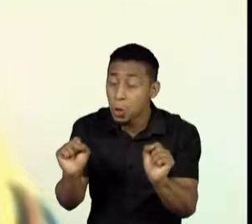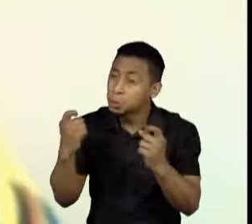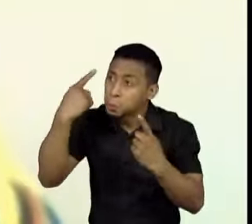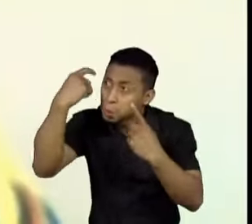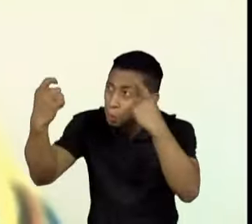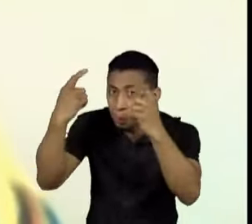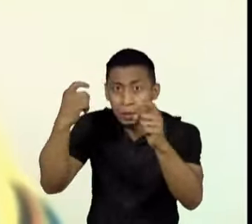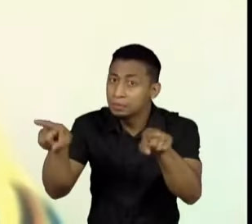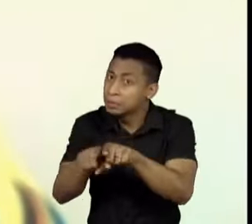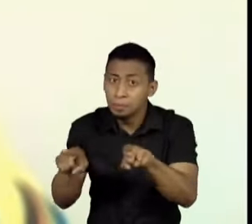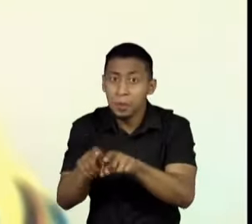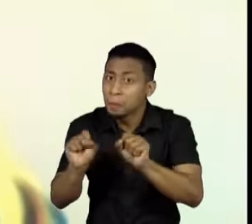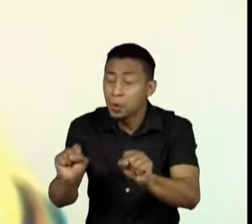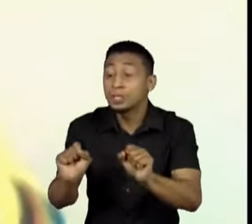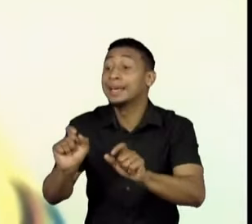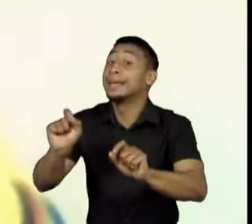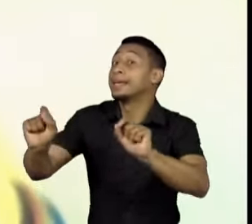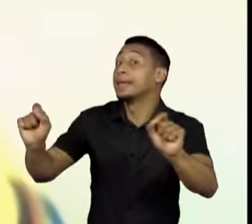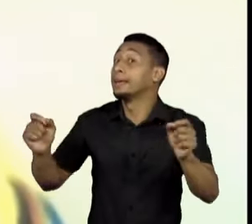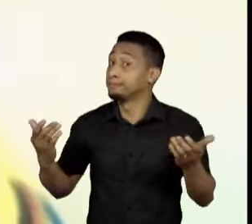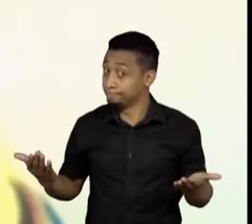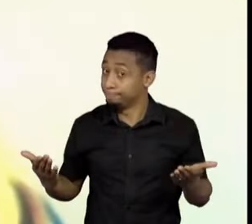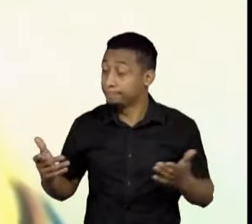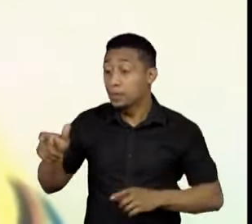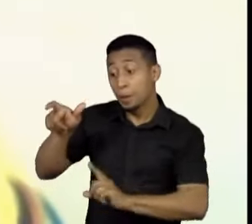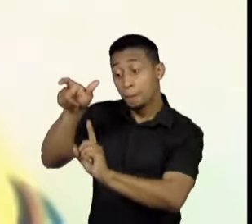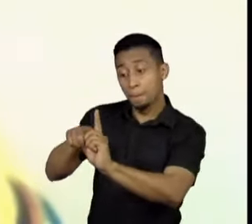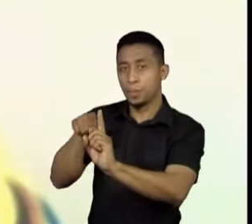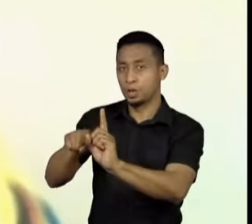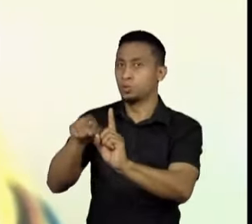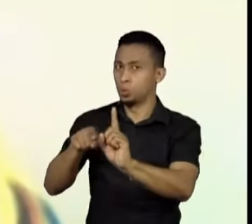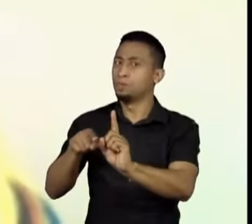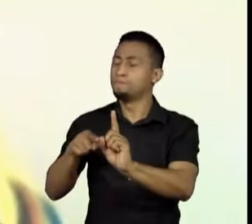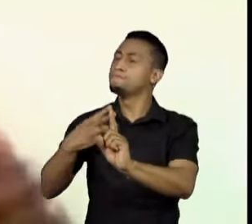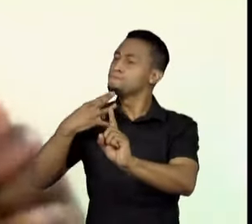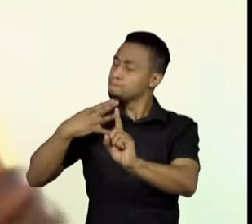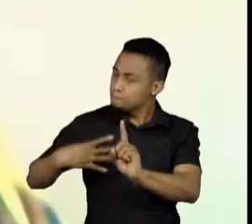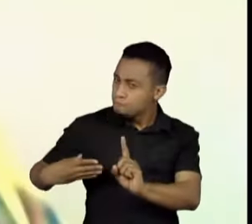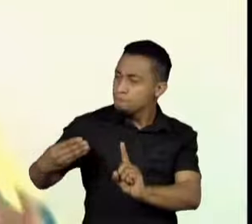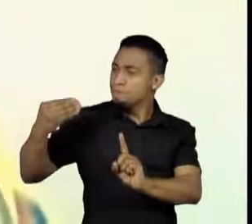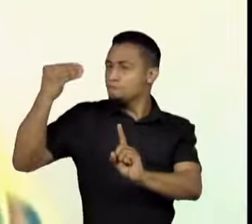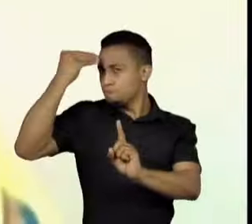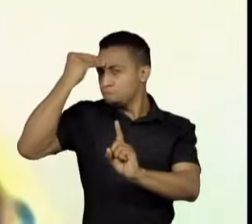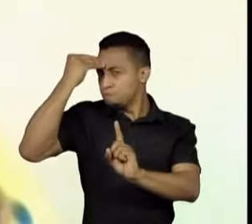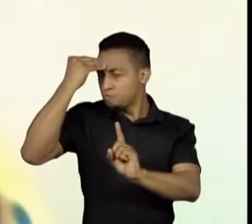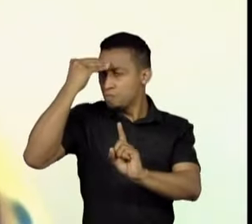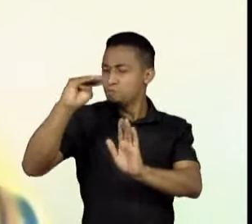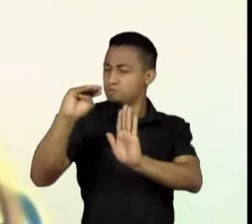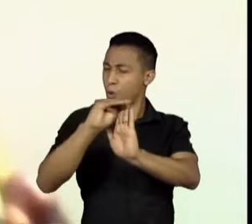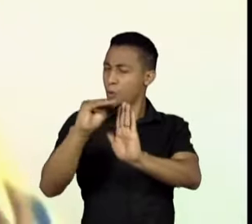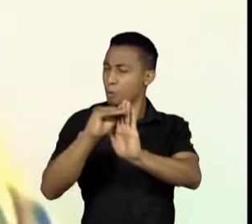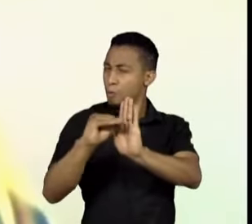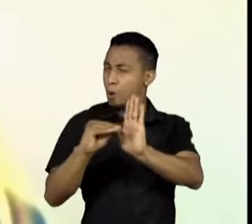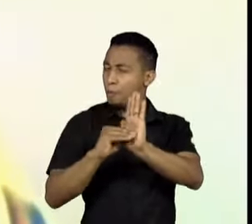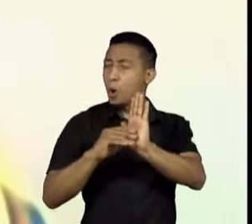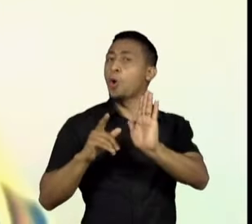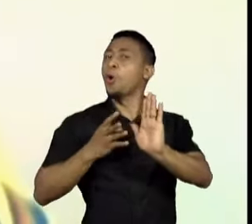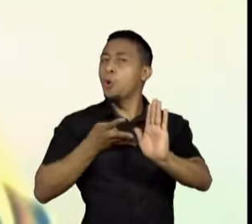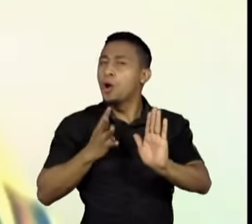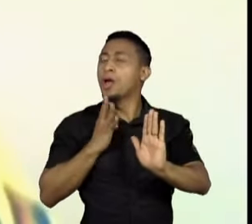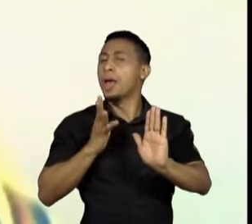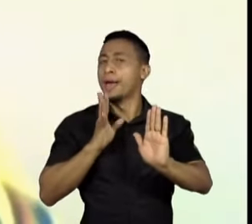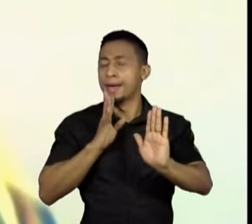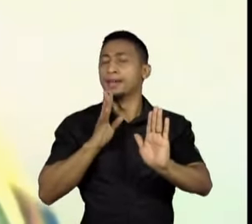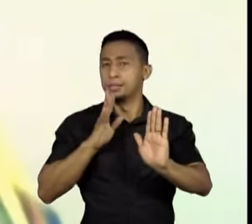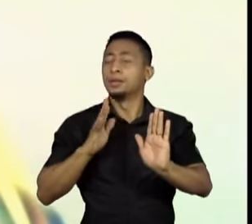neologismo, aquele sujeito que é considerado conhecedor da norma culta da língua que a gente tem dito da